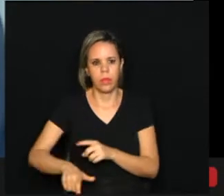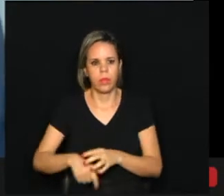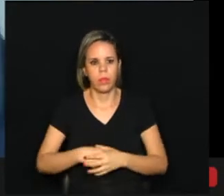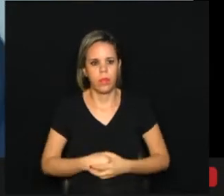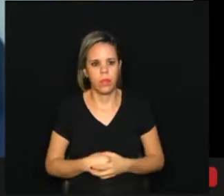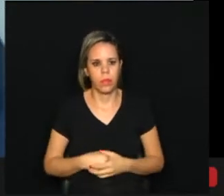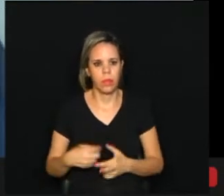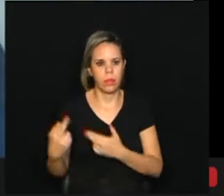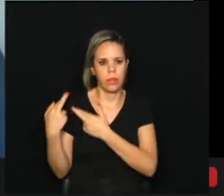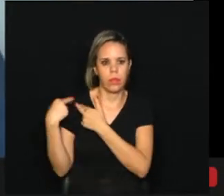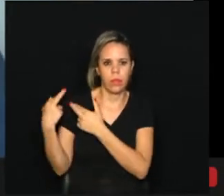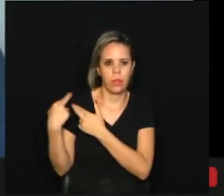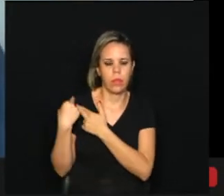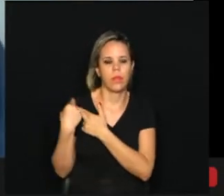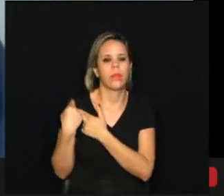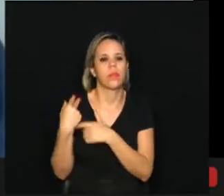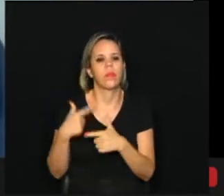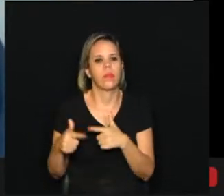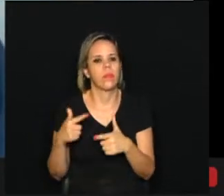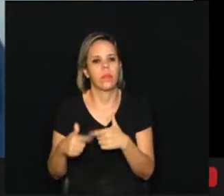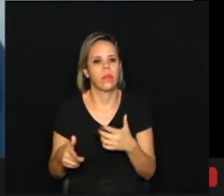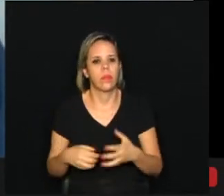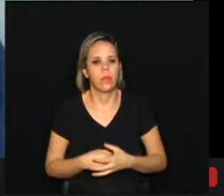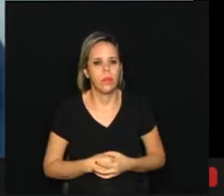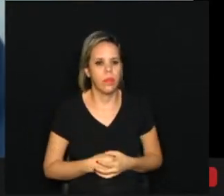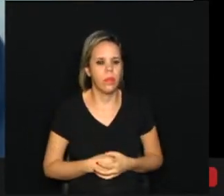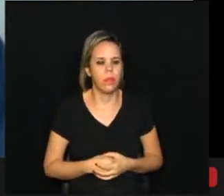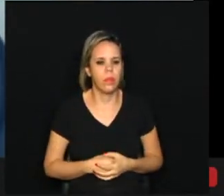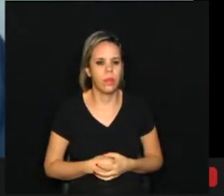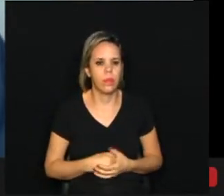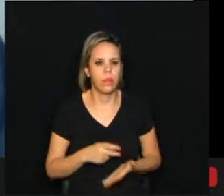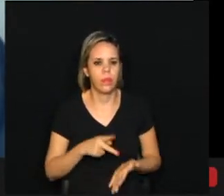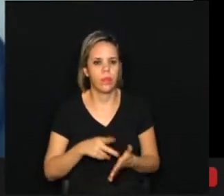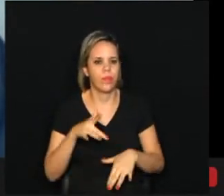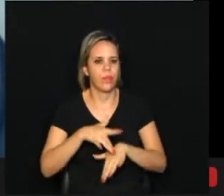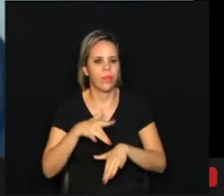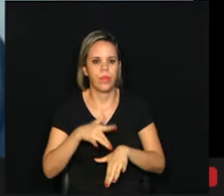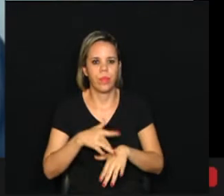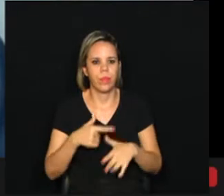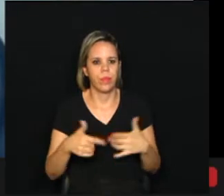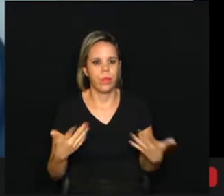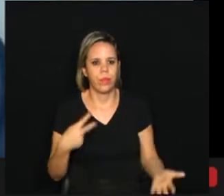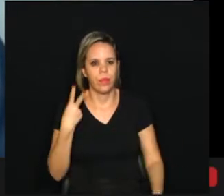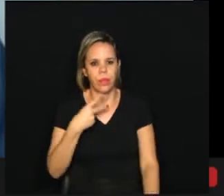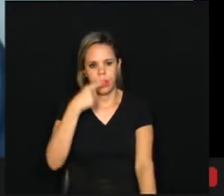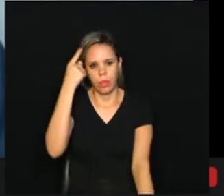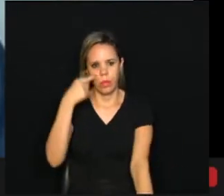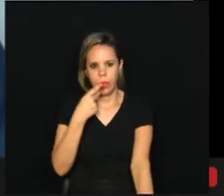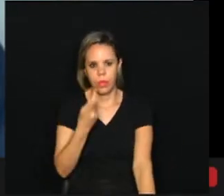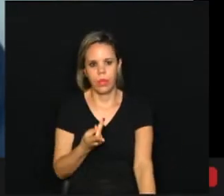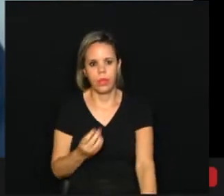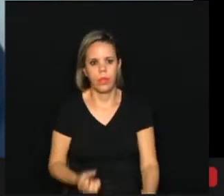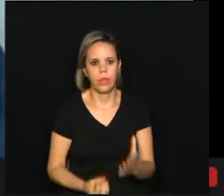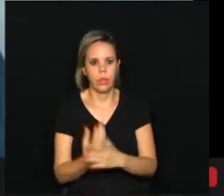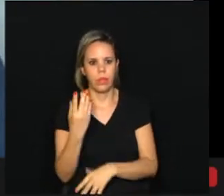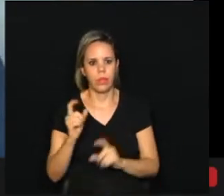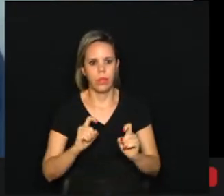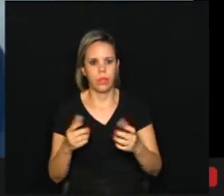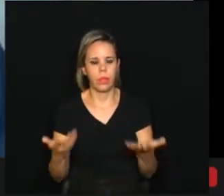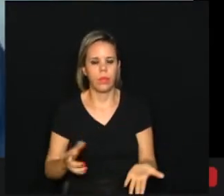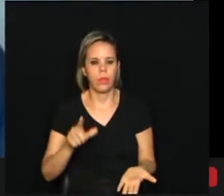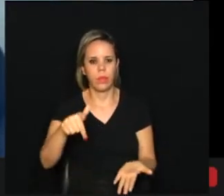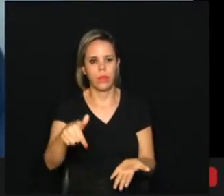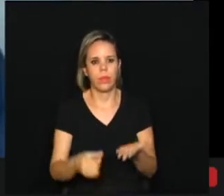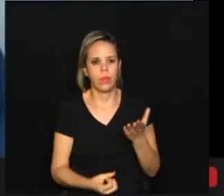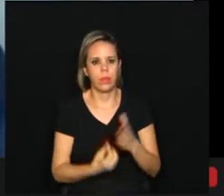a responsabilidade pelo problema. Então, é um verdadeiro absurdo. Isso que a vereadora Paula falou foi o que ocorreu aqui na sessão. Logo que ocorreu